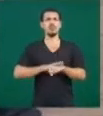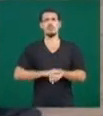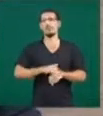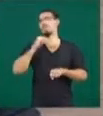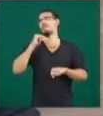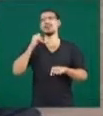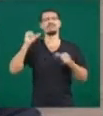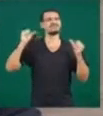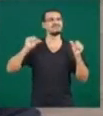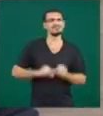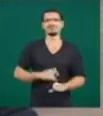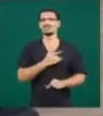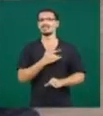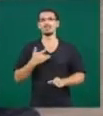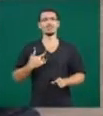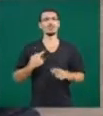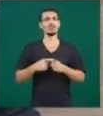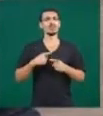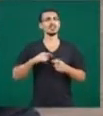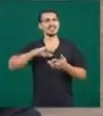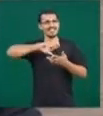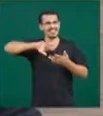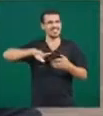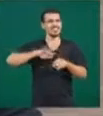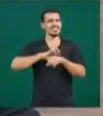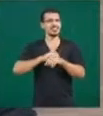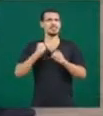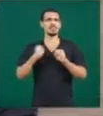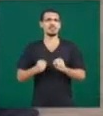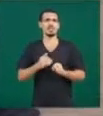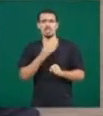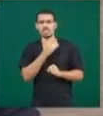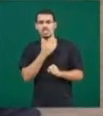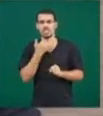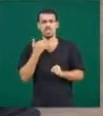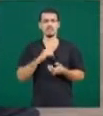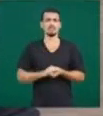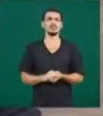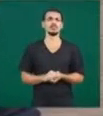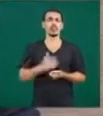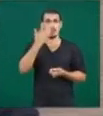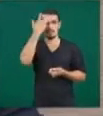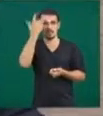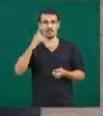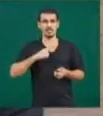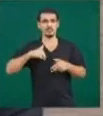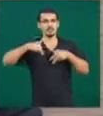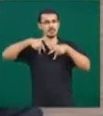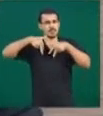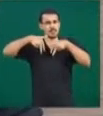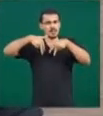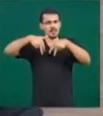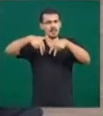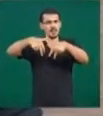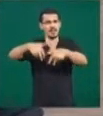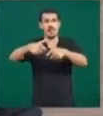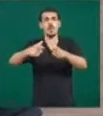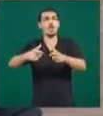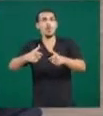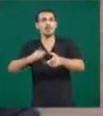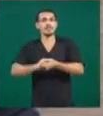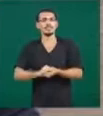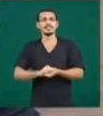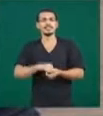associado também a muitas doenças que podem até levar à morte. Amanhã vai ser realizada uma caminhada com corrida lá no Parque do Sabiá para levar